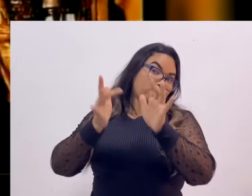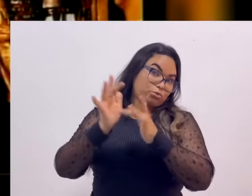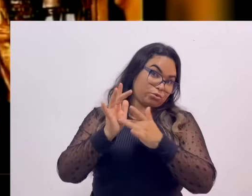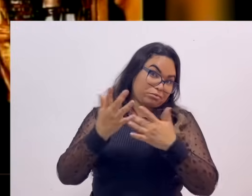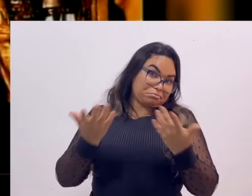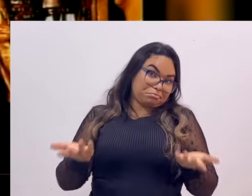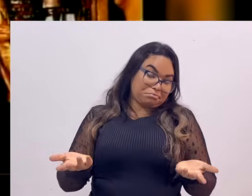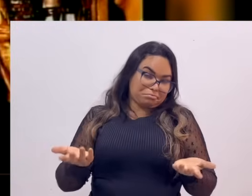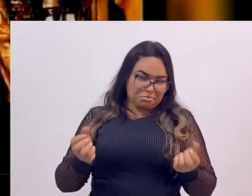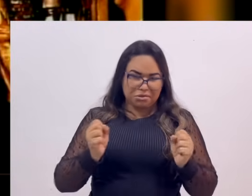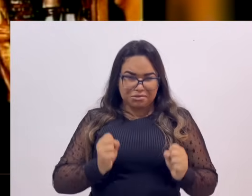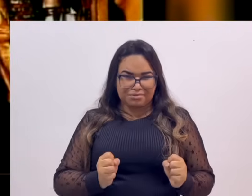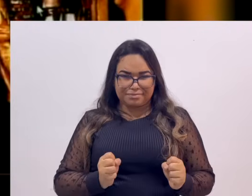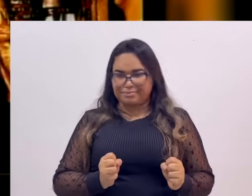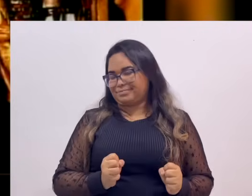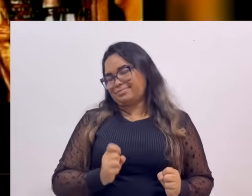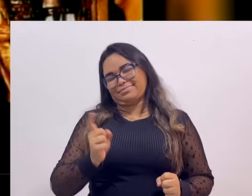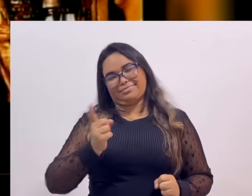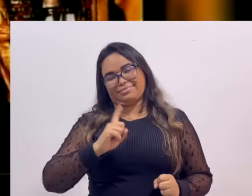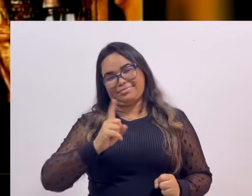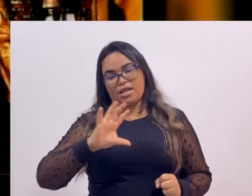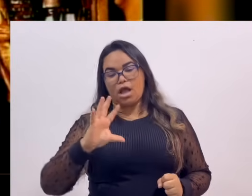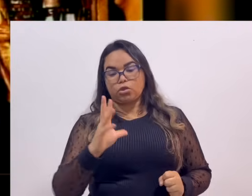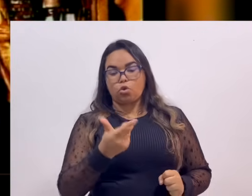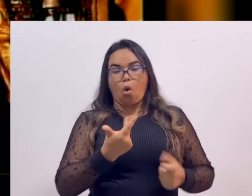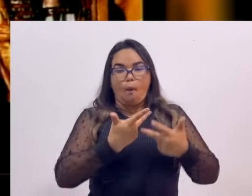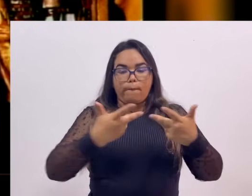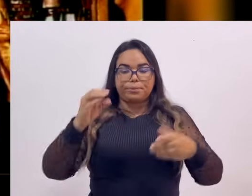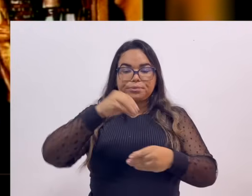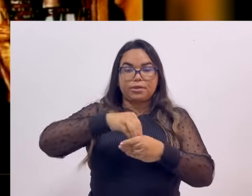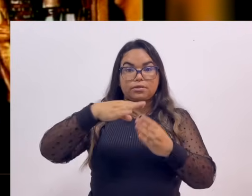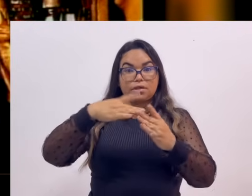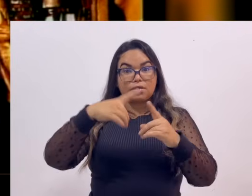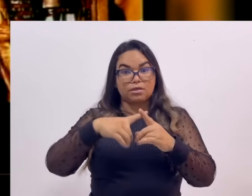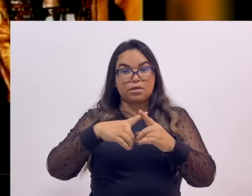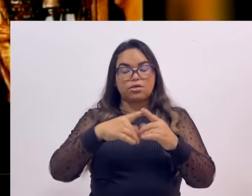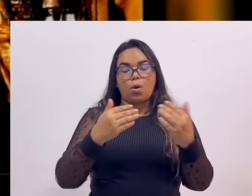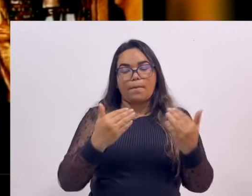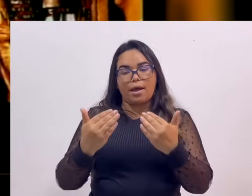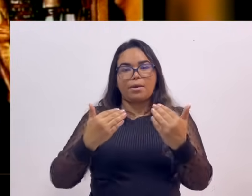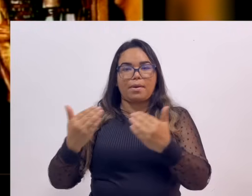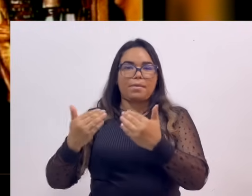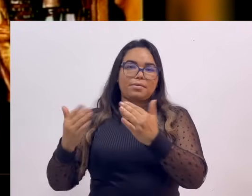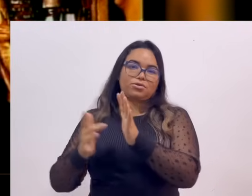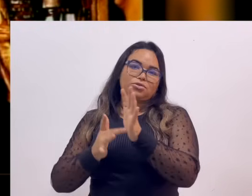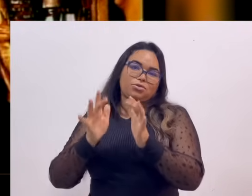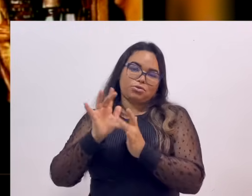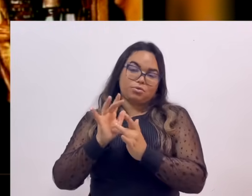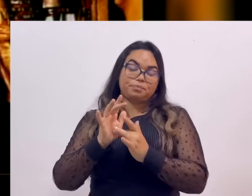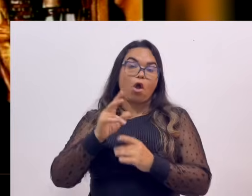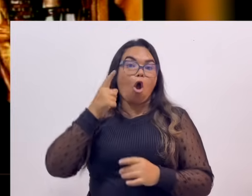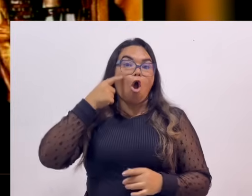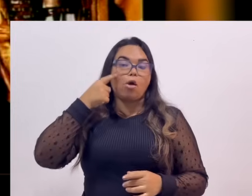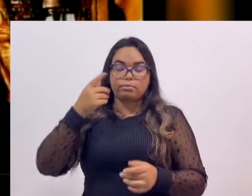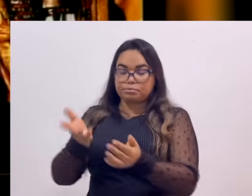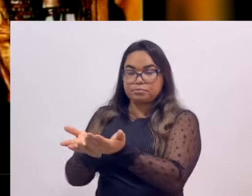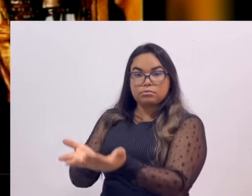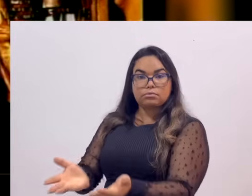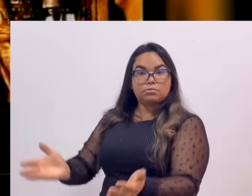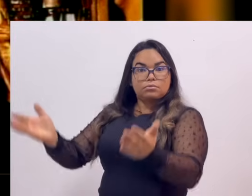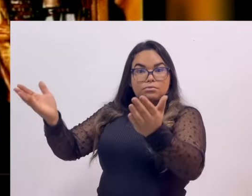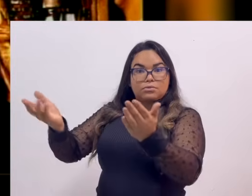errado ok todos estes símbolos representam o sumo sacerdote agora aqui está a pia de metal